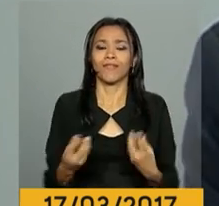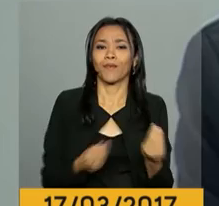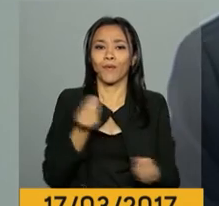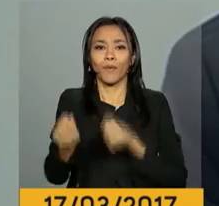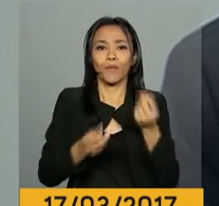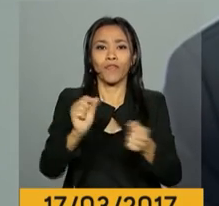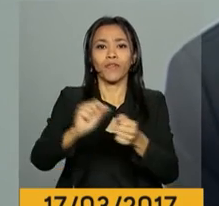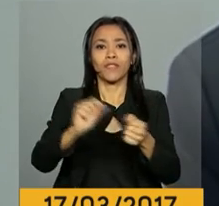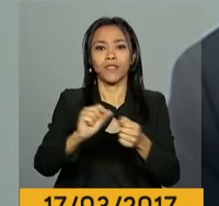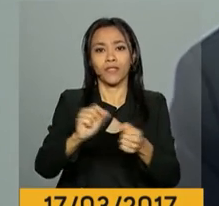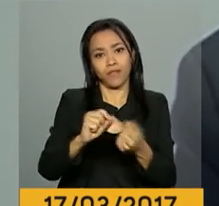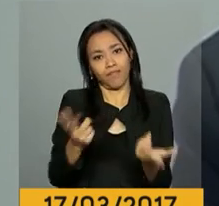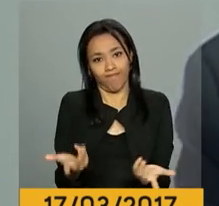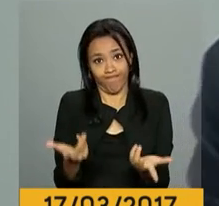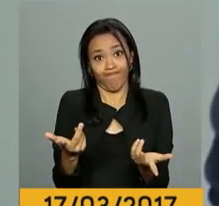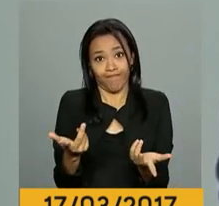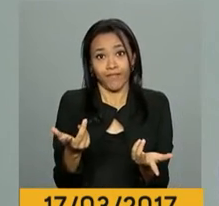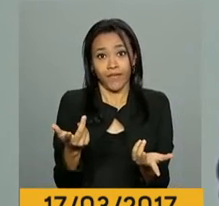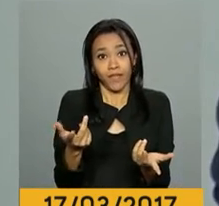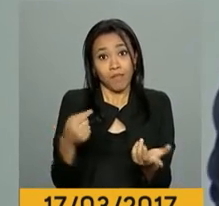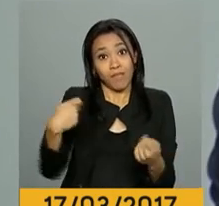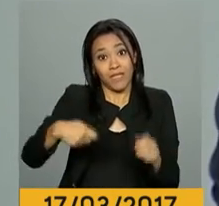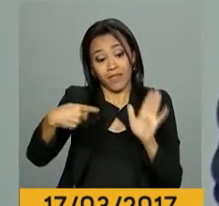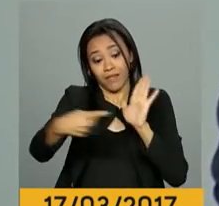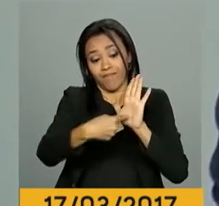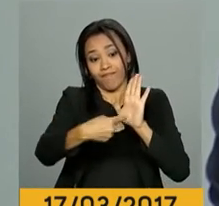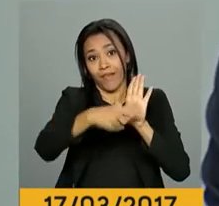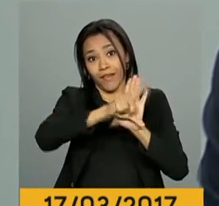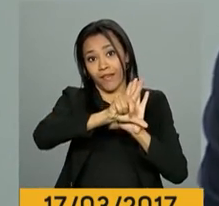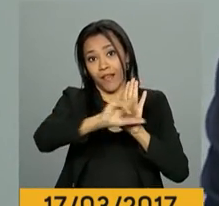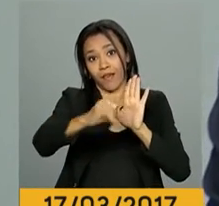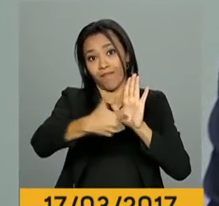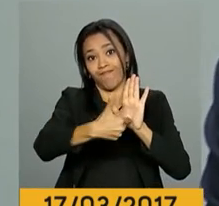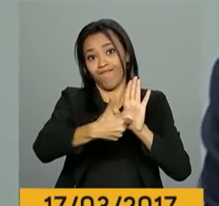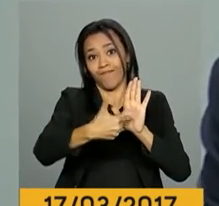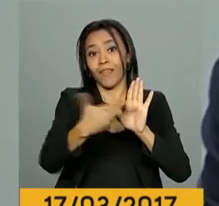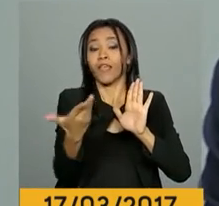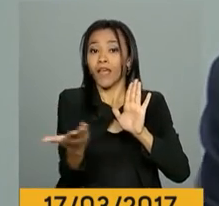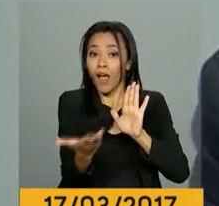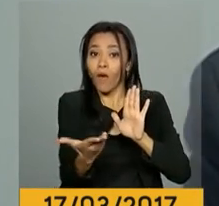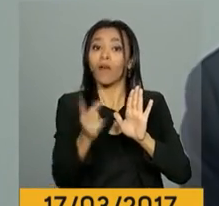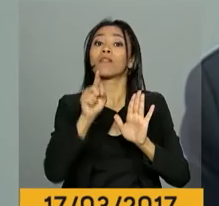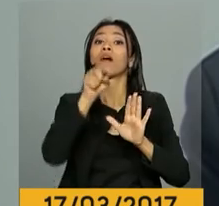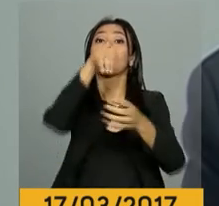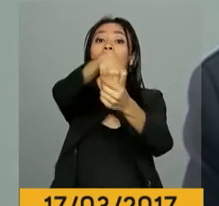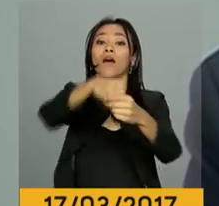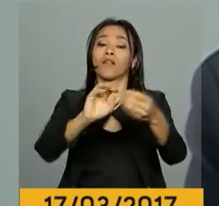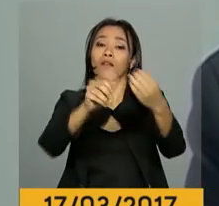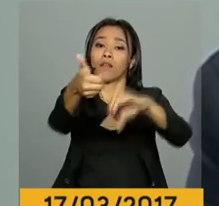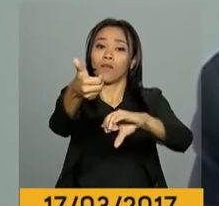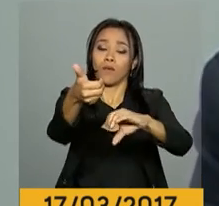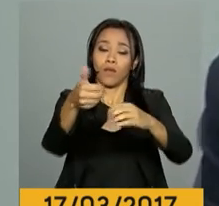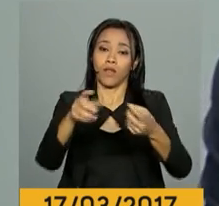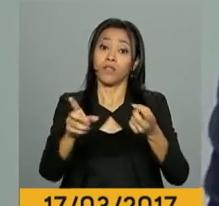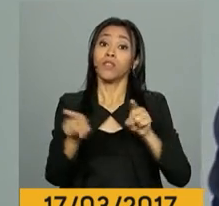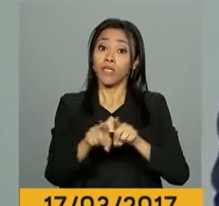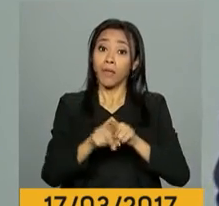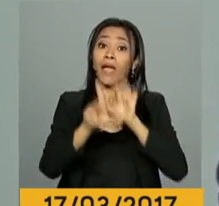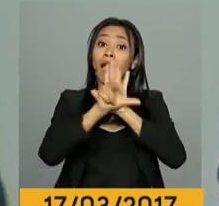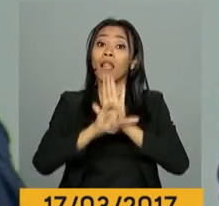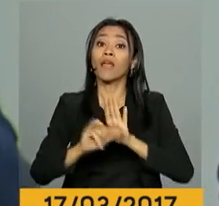fazer isso sem o apoio, sem esta lei que está agora no Congresso Nacional e sem as leis estaduais que